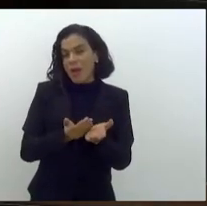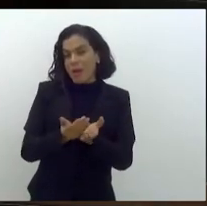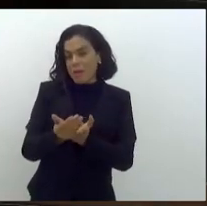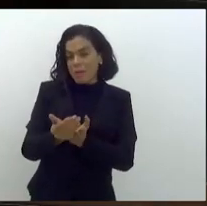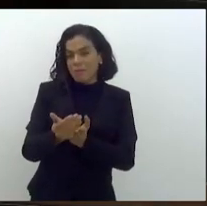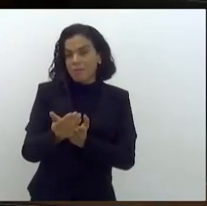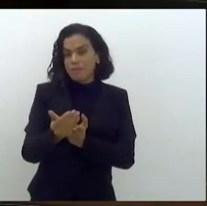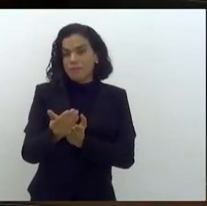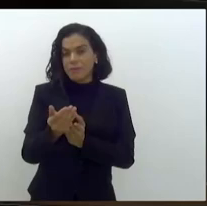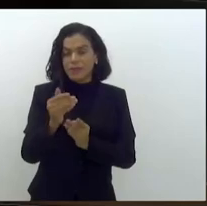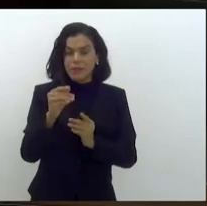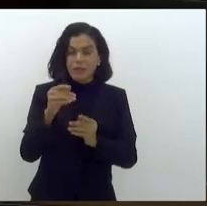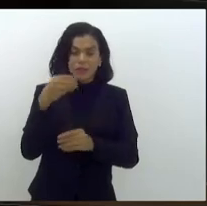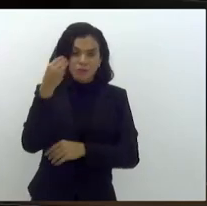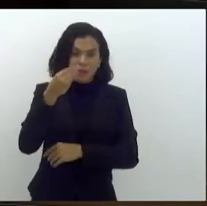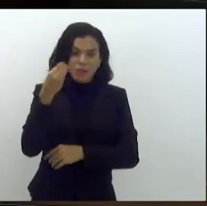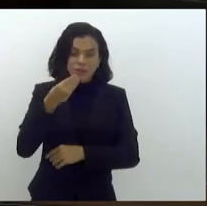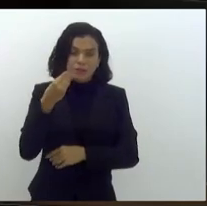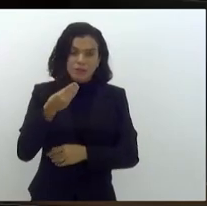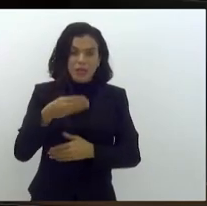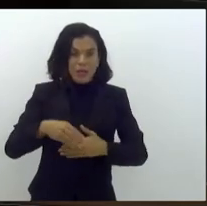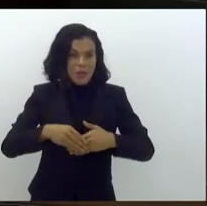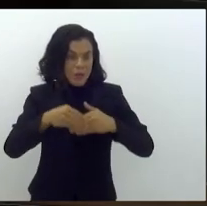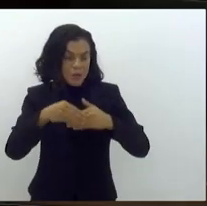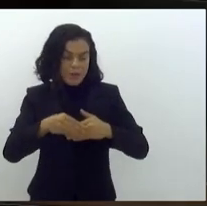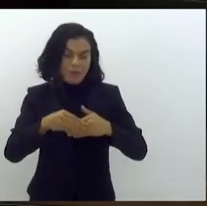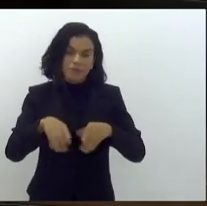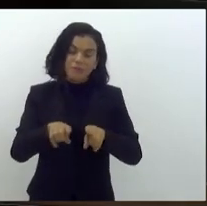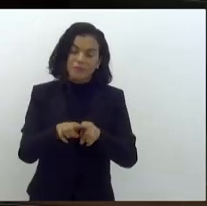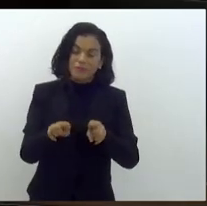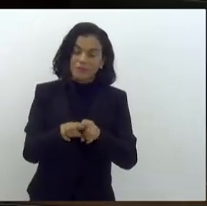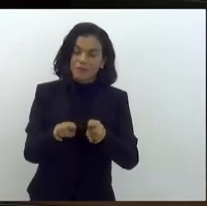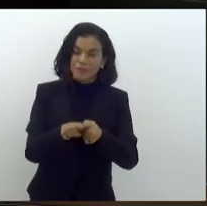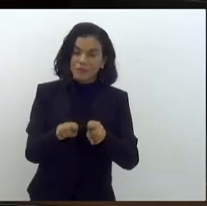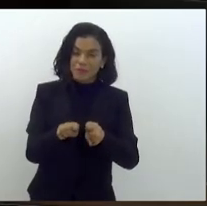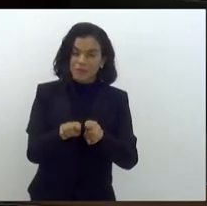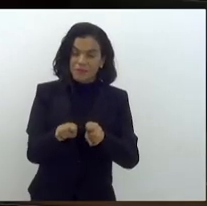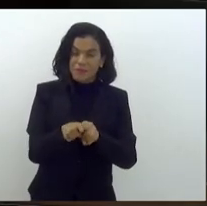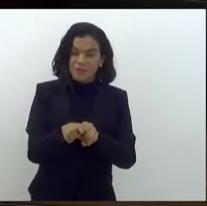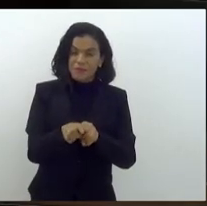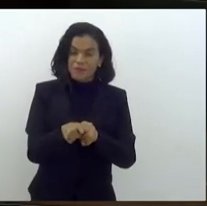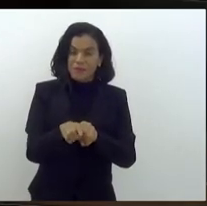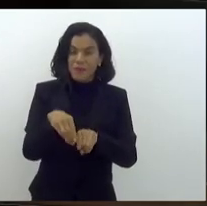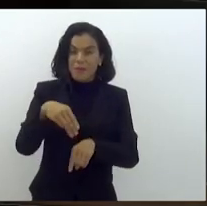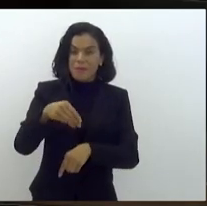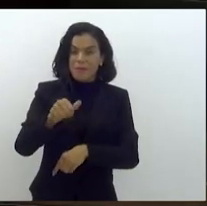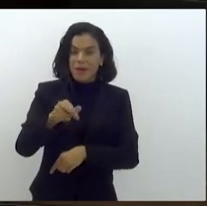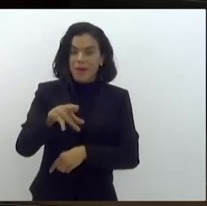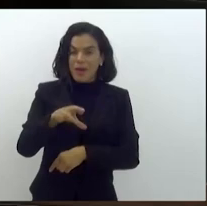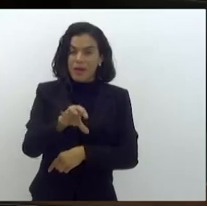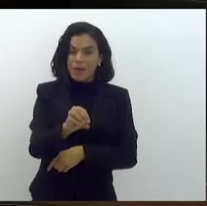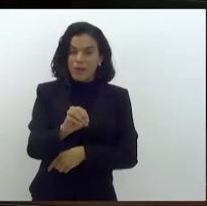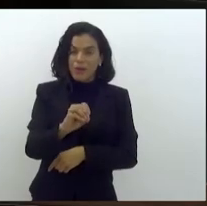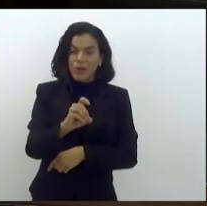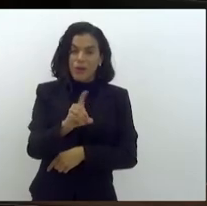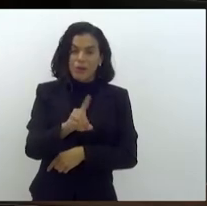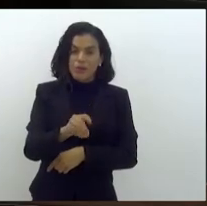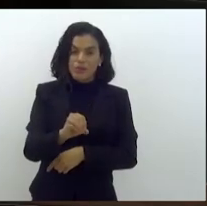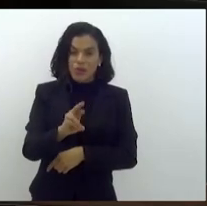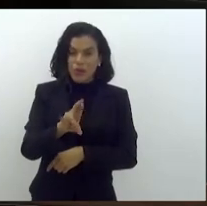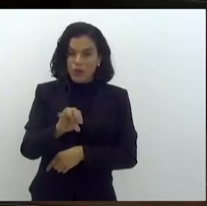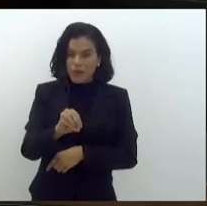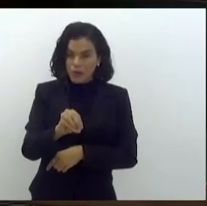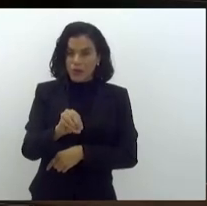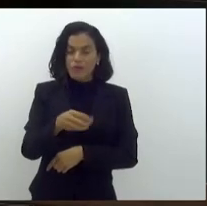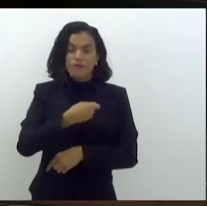respectivas experiências aproveitar para complementá-lo também e também o Mauro Osório da nossa Assessoria fiscal aqui